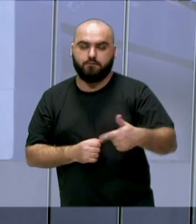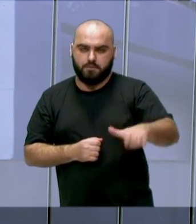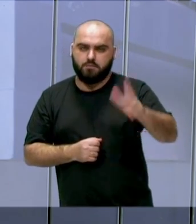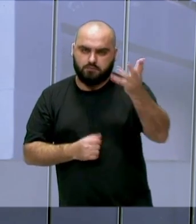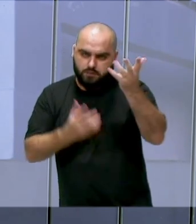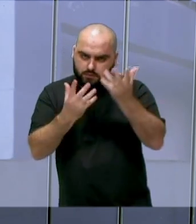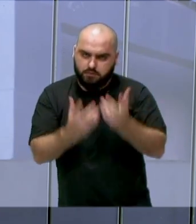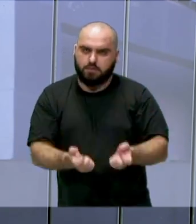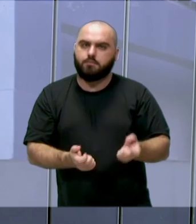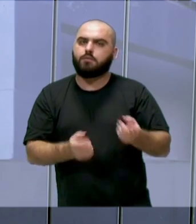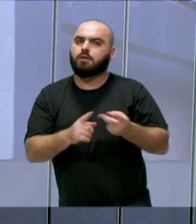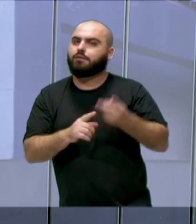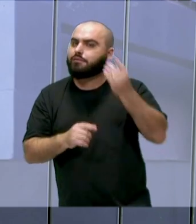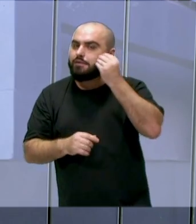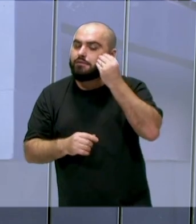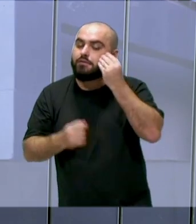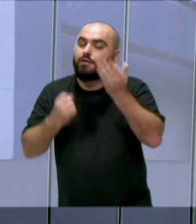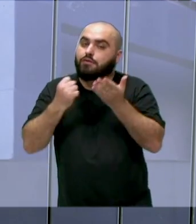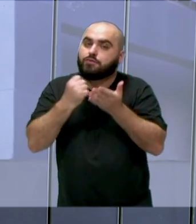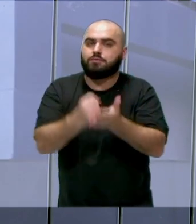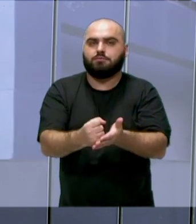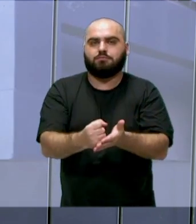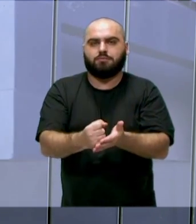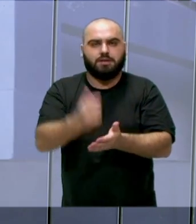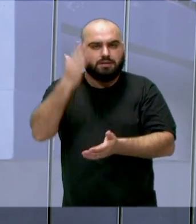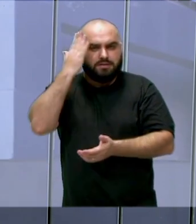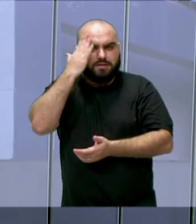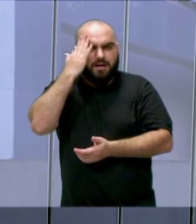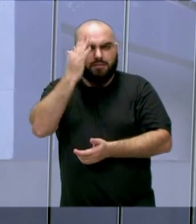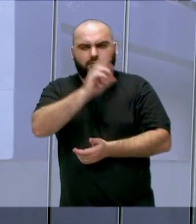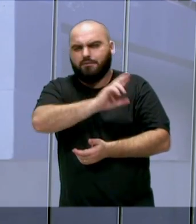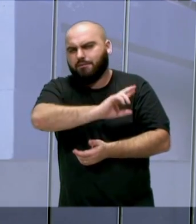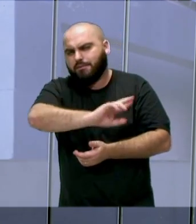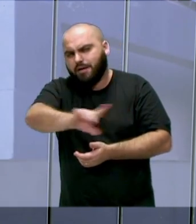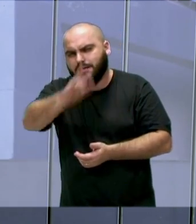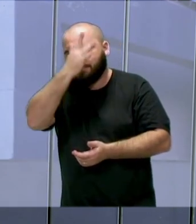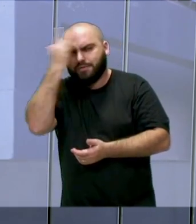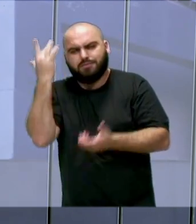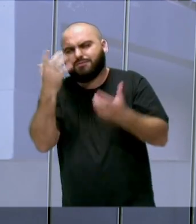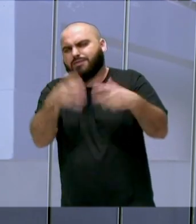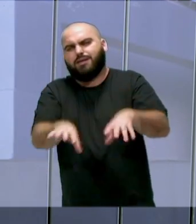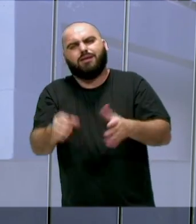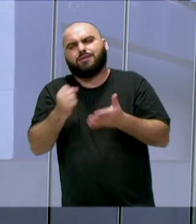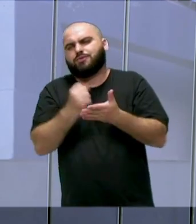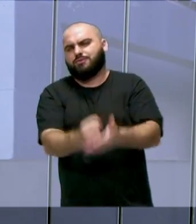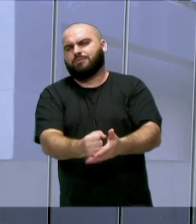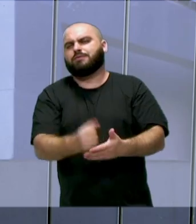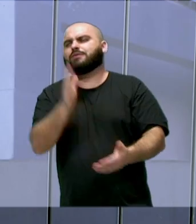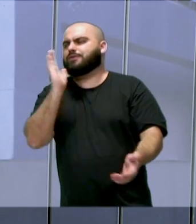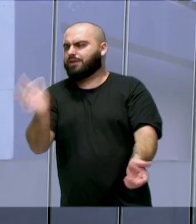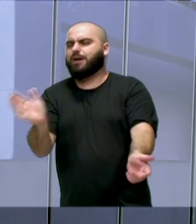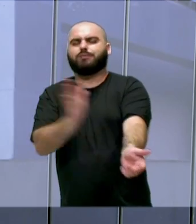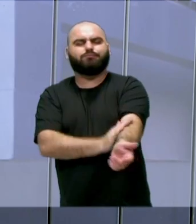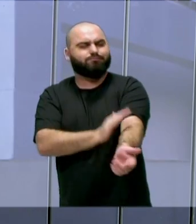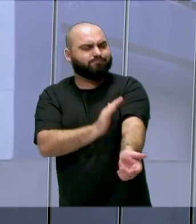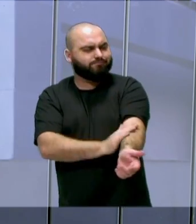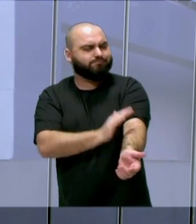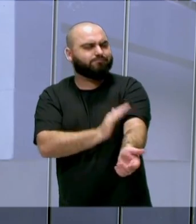vamos tentar dar ajuda. A gente sabe que muitos não querem ser ajudados, é como você falou. Eles são dominados por um vício.